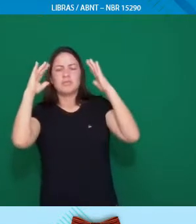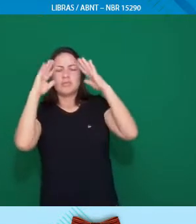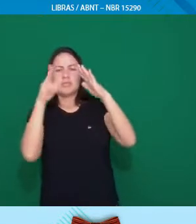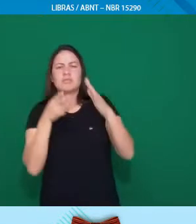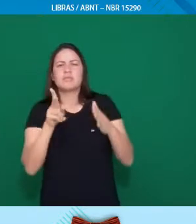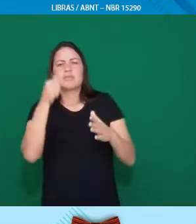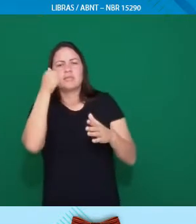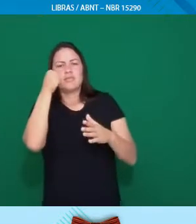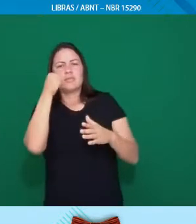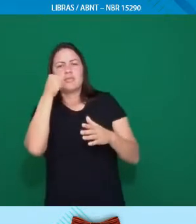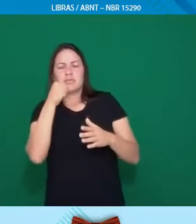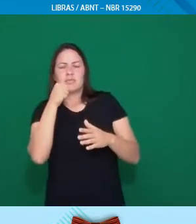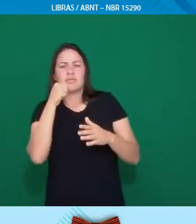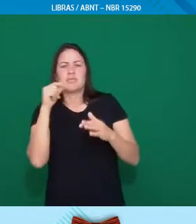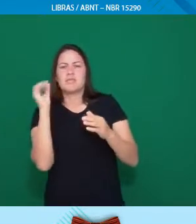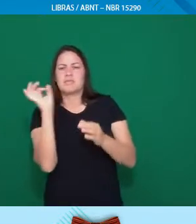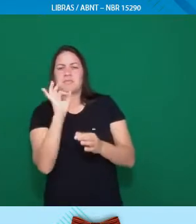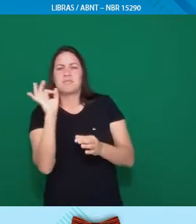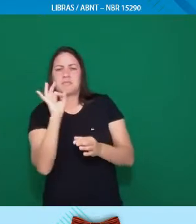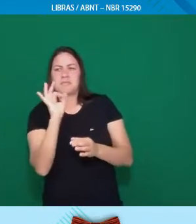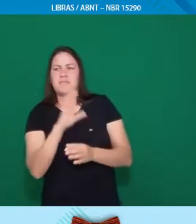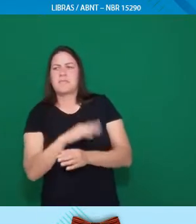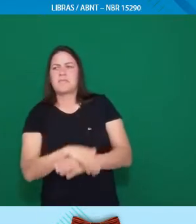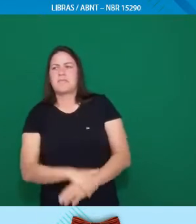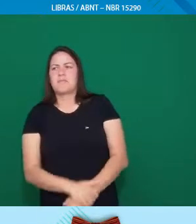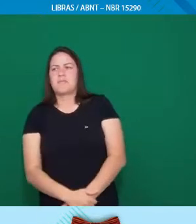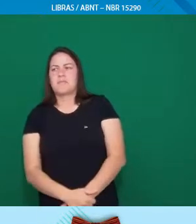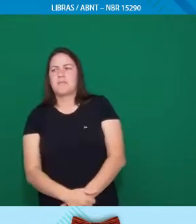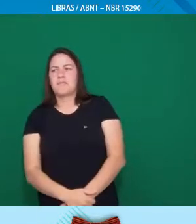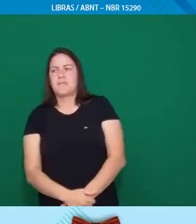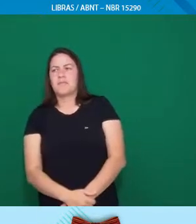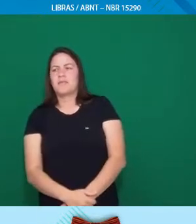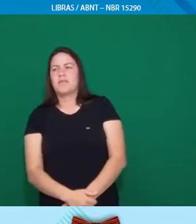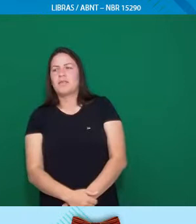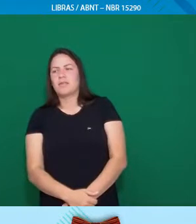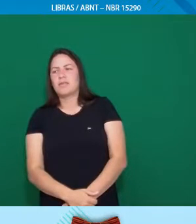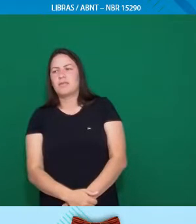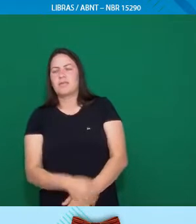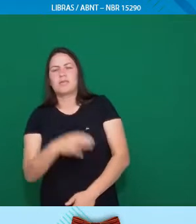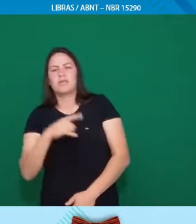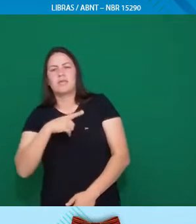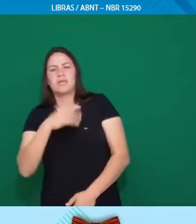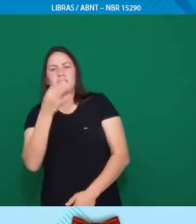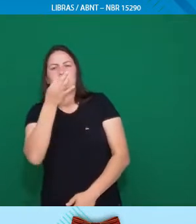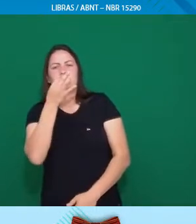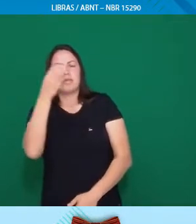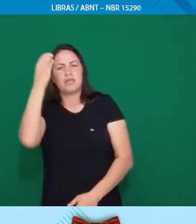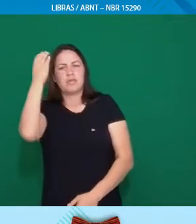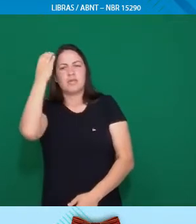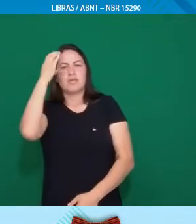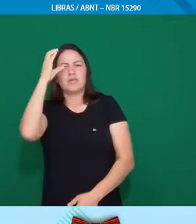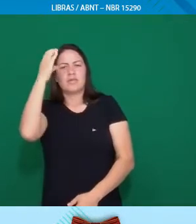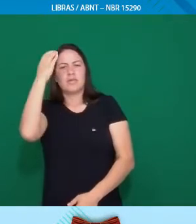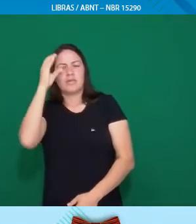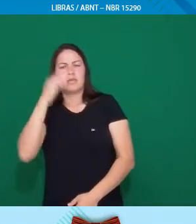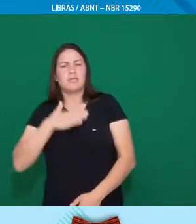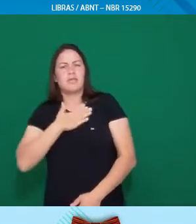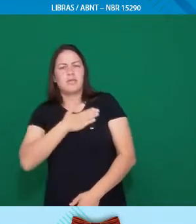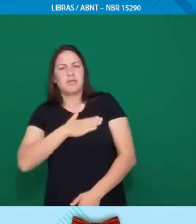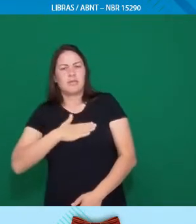abençoe e continue essa pessoa extraordinária que você e agora em Presidente